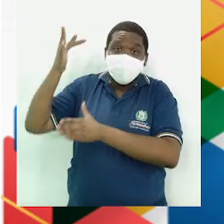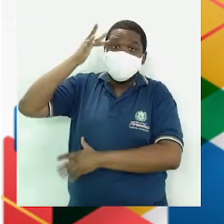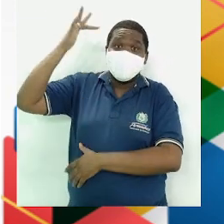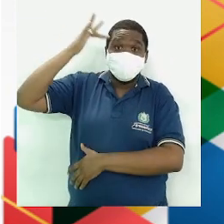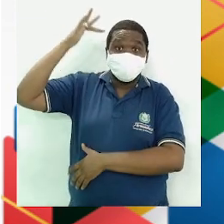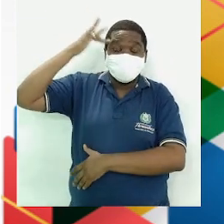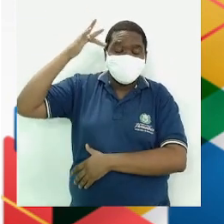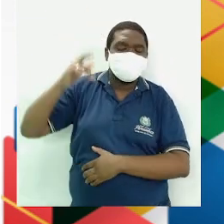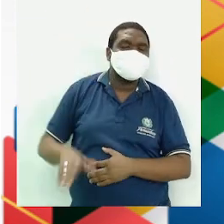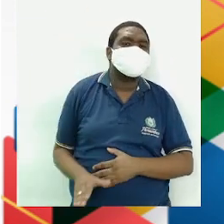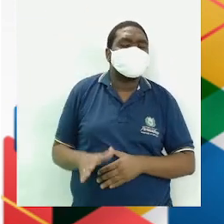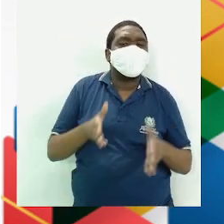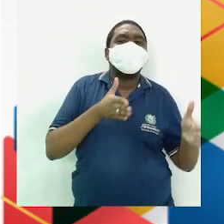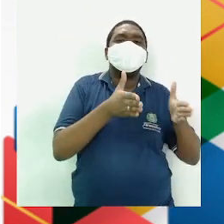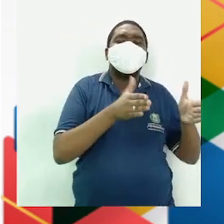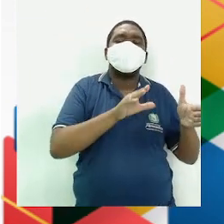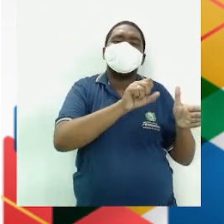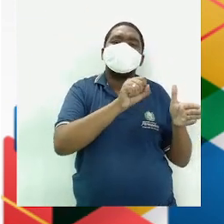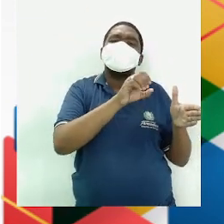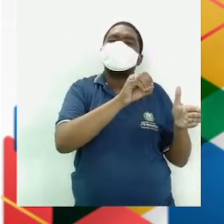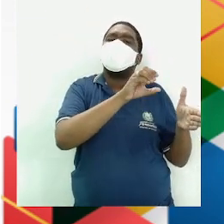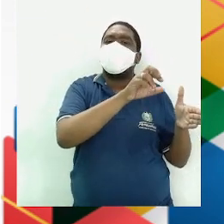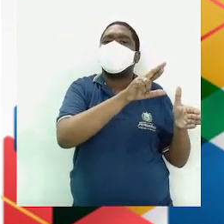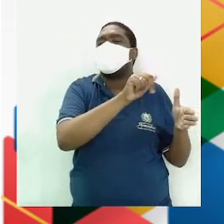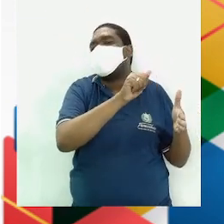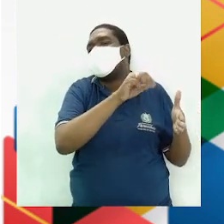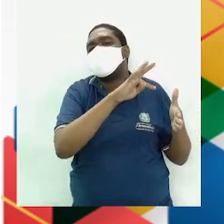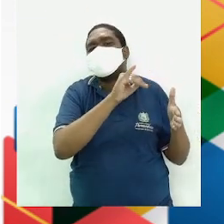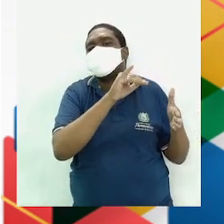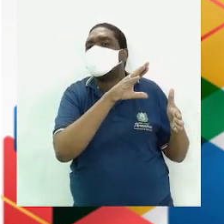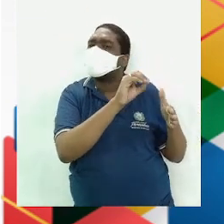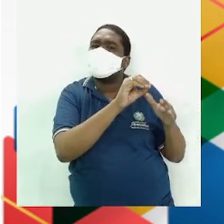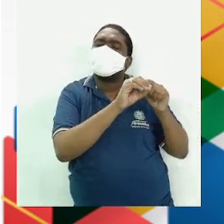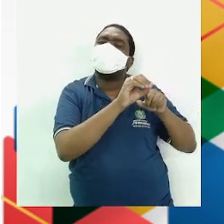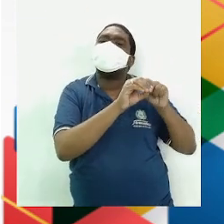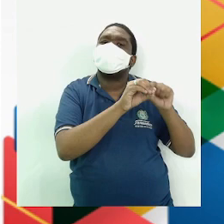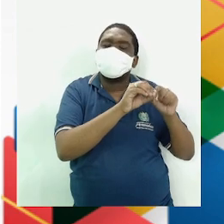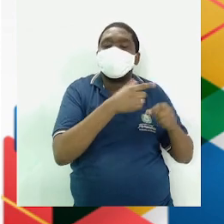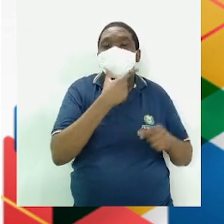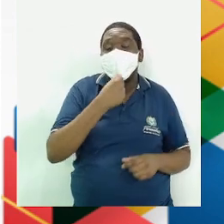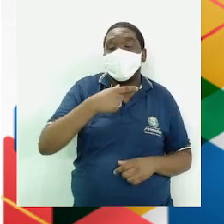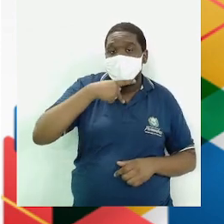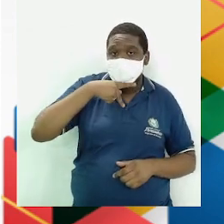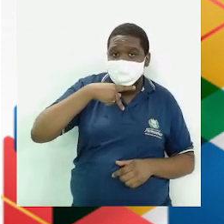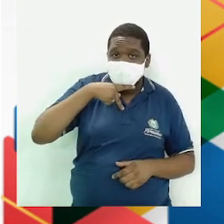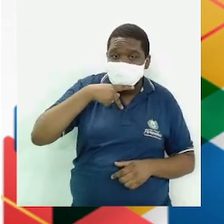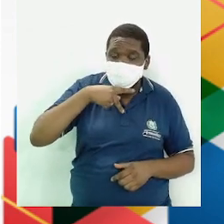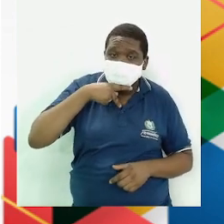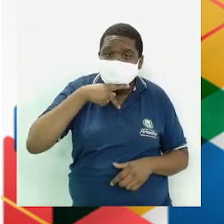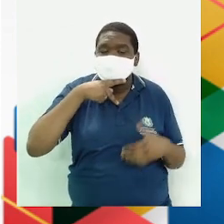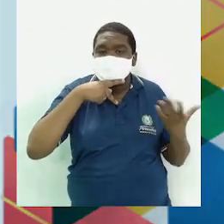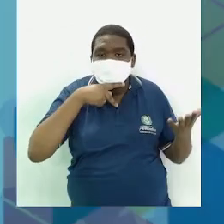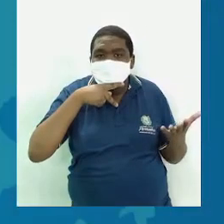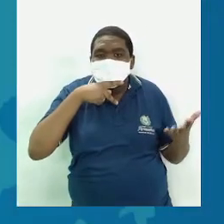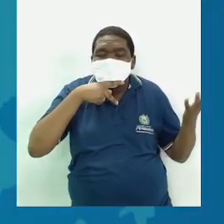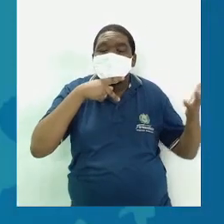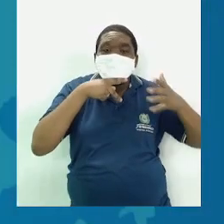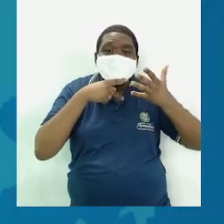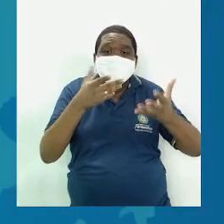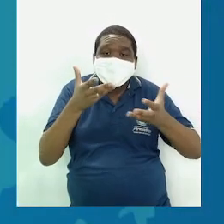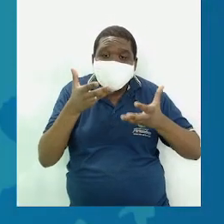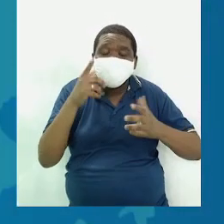pensamento socrático, ou o período socrático? Quando Platão tenta trazer para o